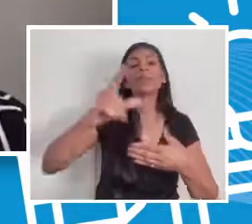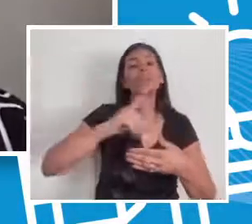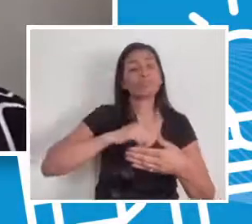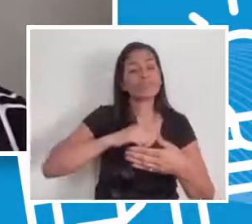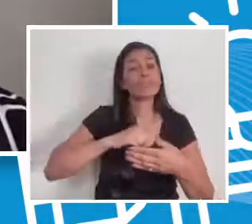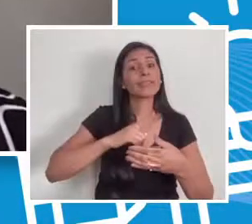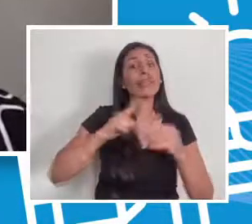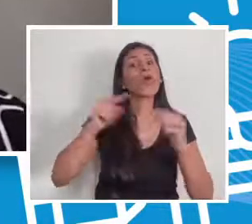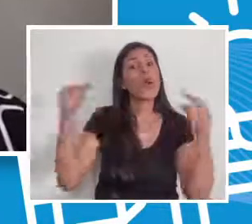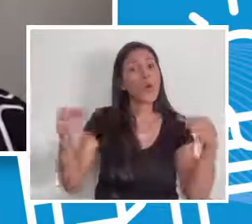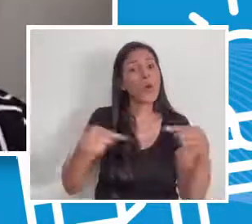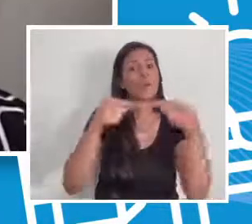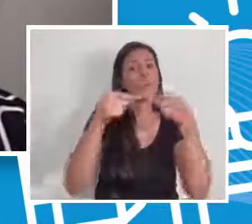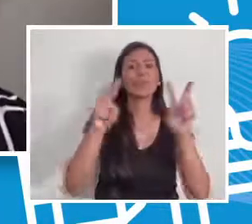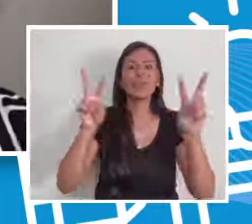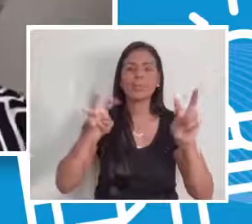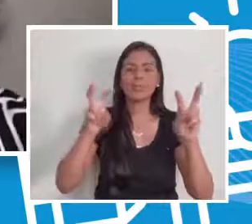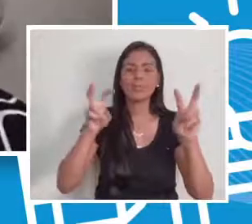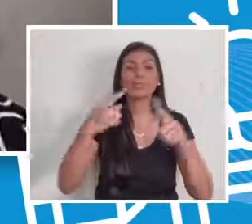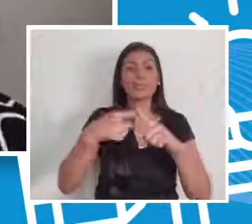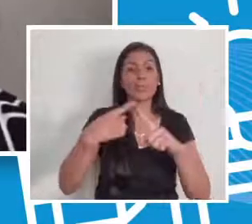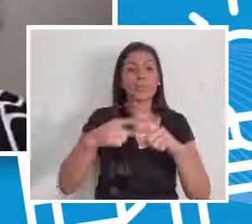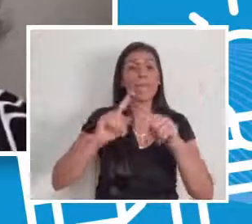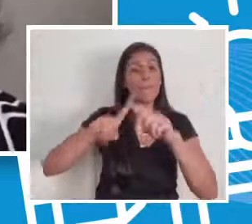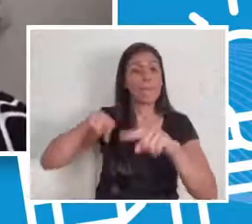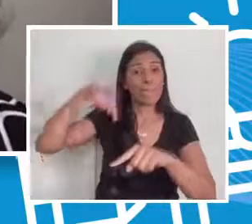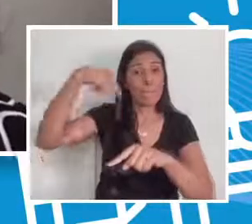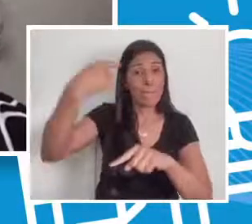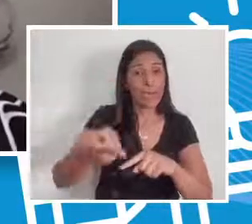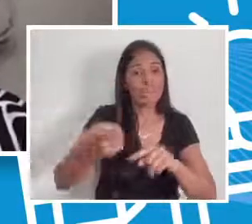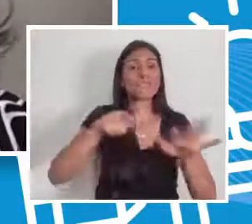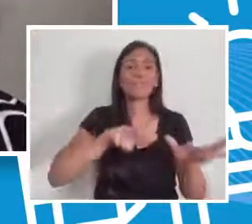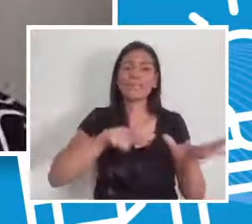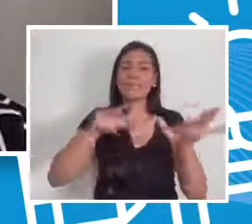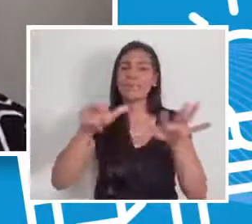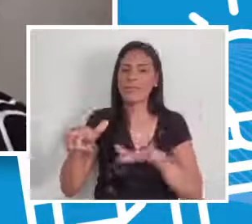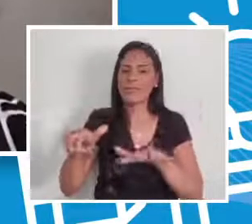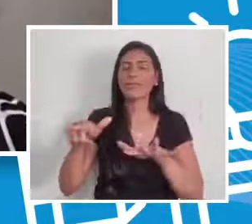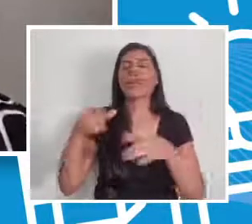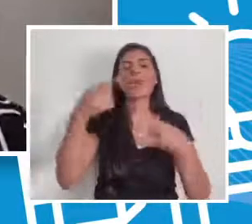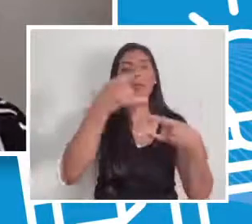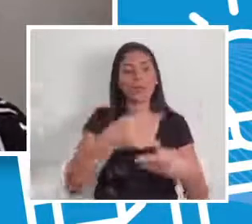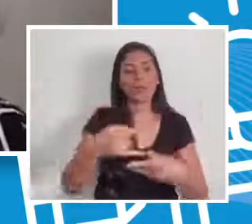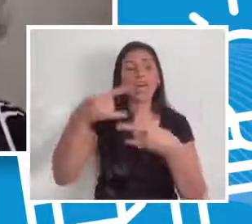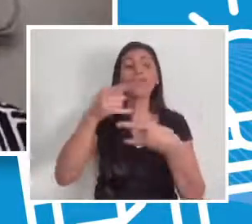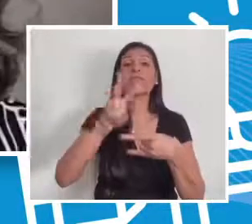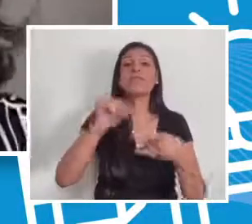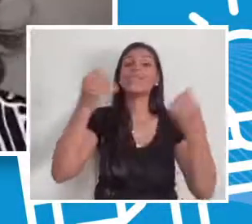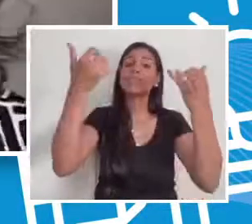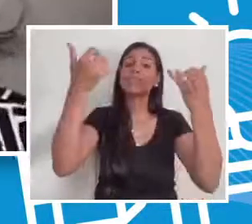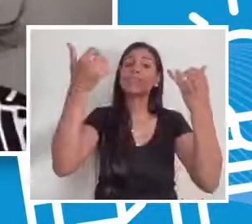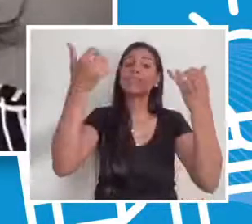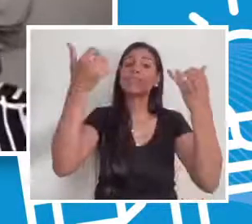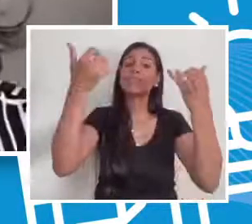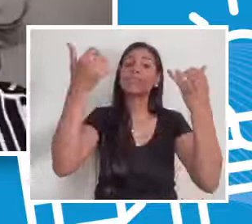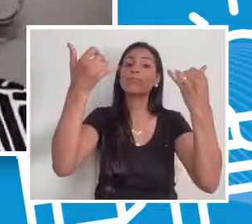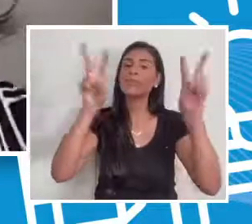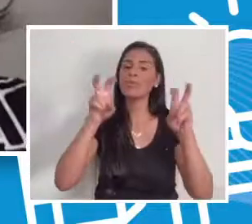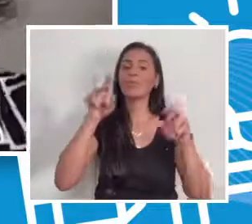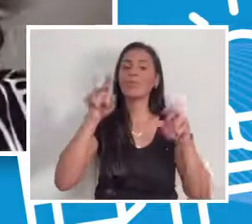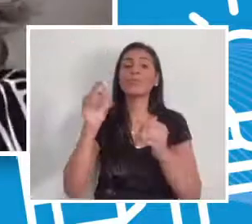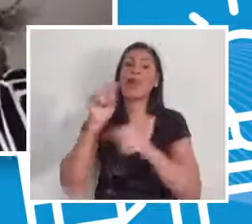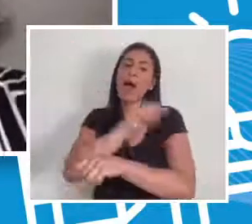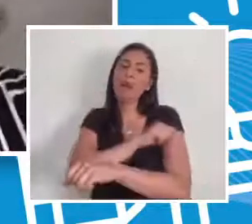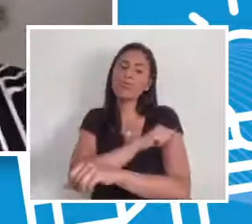semana vai focar essa questão da permanência, da evasão e tal. Vamos tratar disso mais